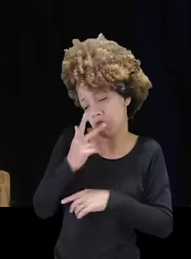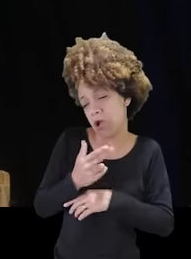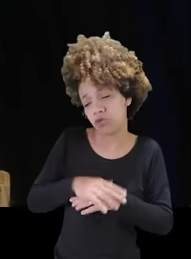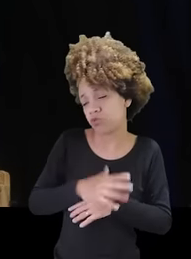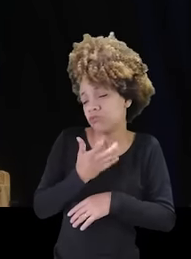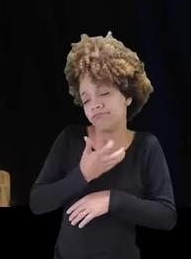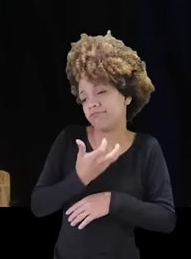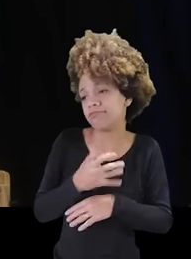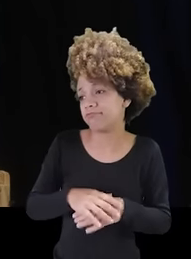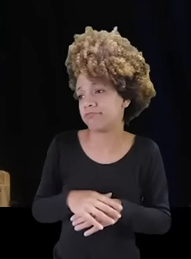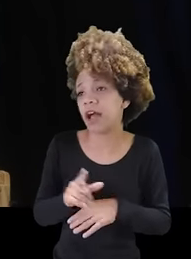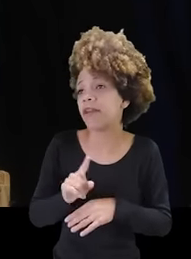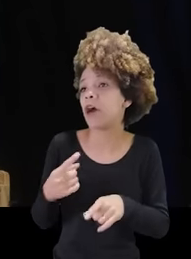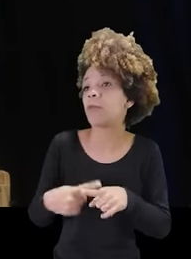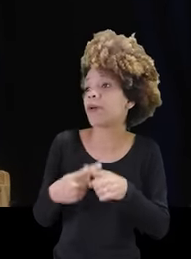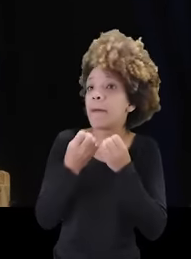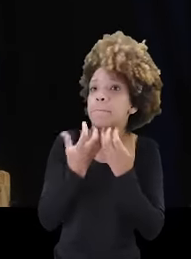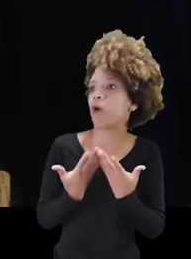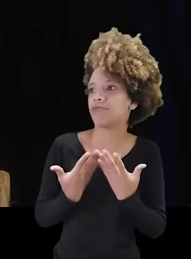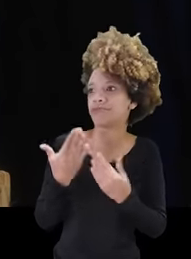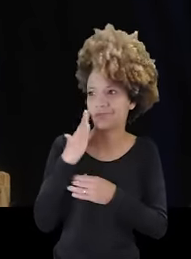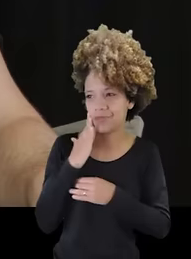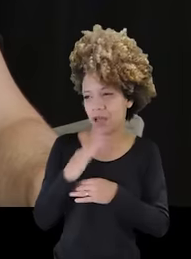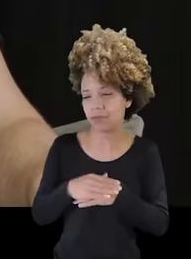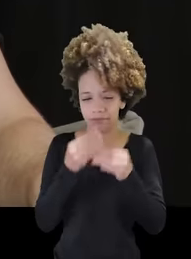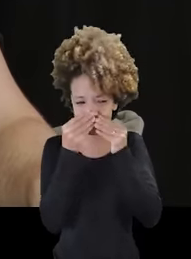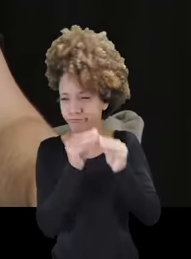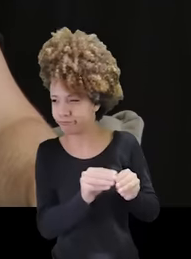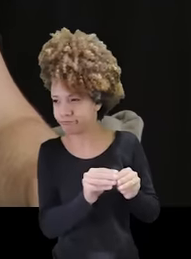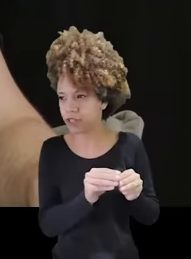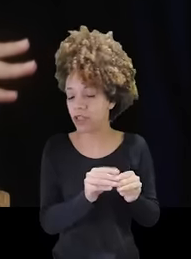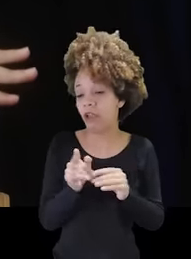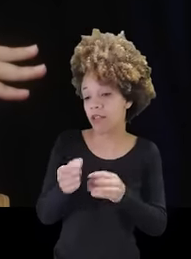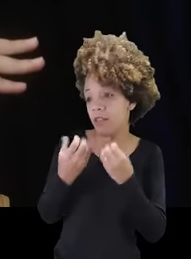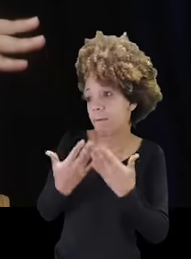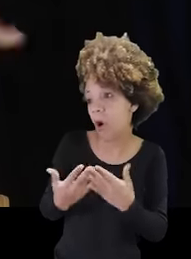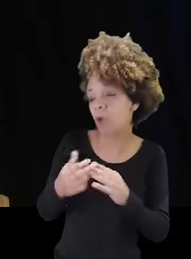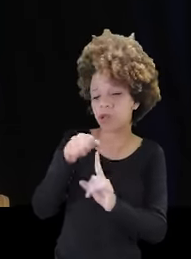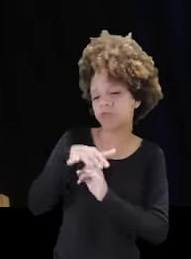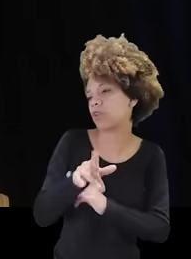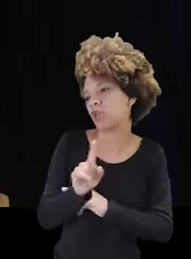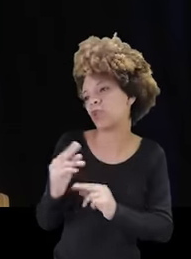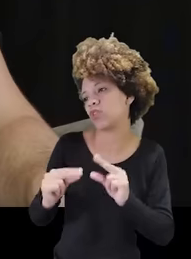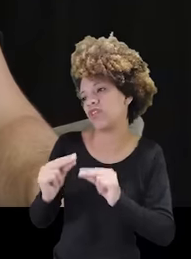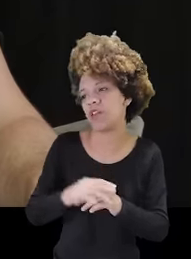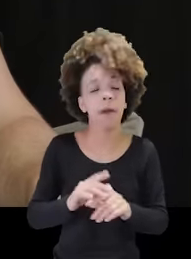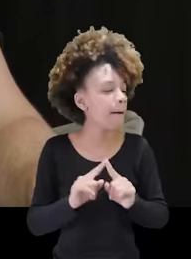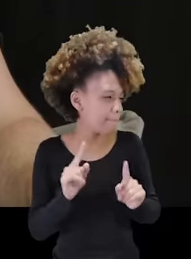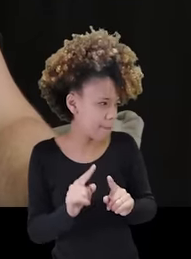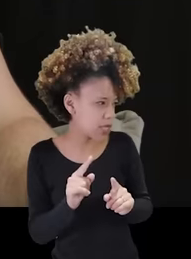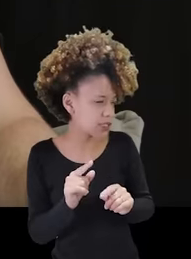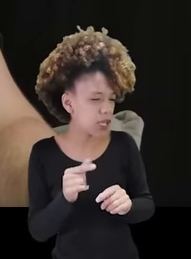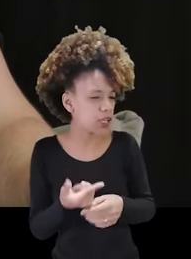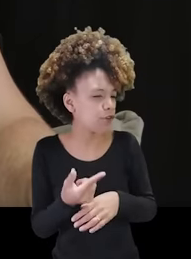considero um drama porque falam que não porque é bom sabe assim menosprezando os outros esse que é bom e fez sucesso mas eu